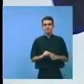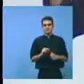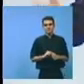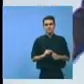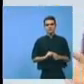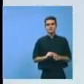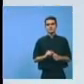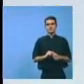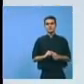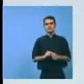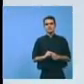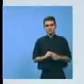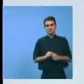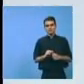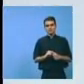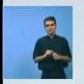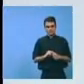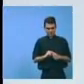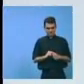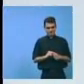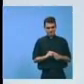levem junto sempre uma pazinha